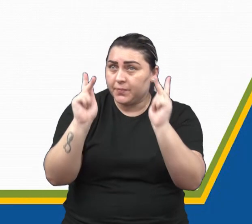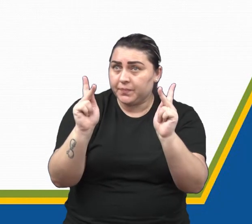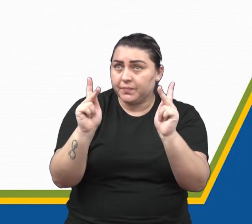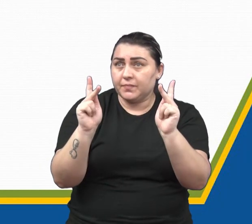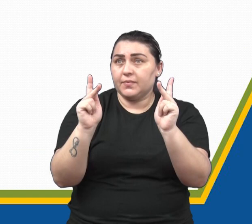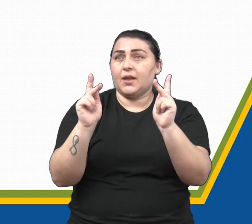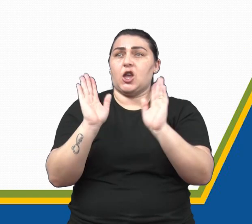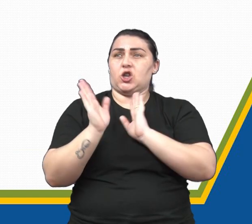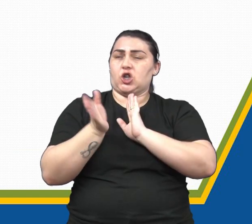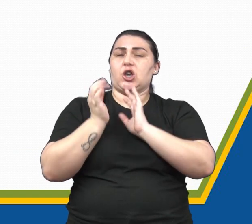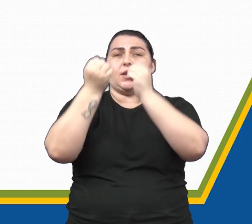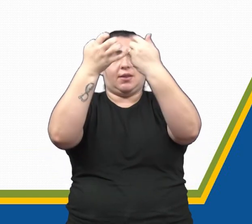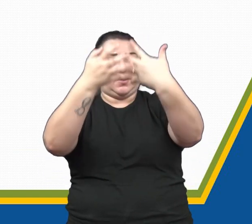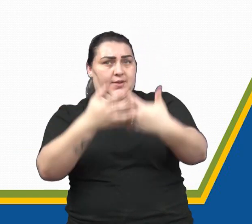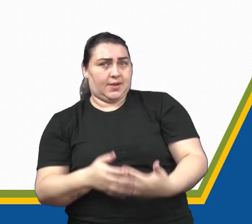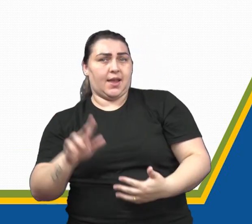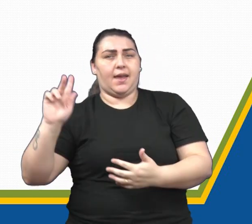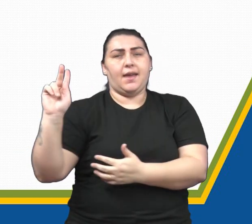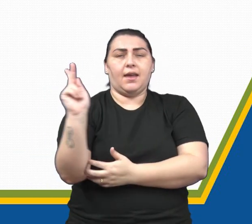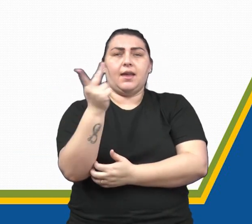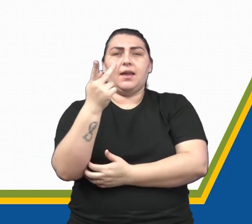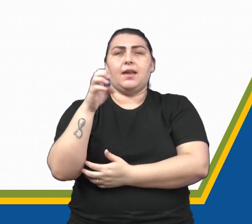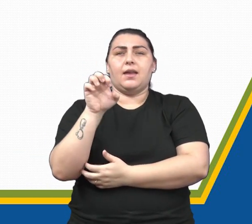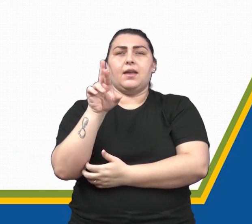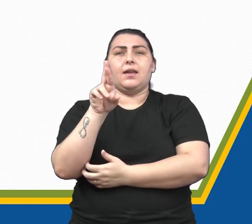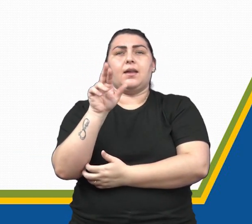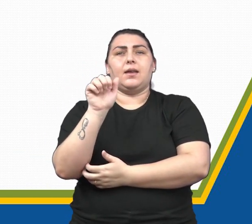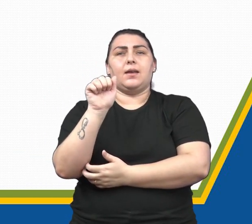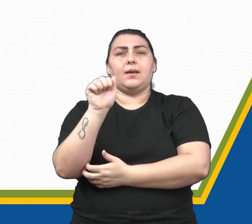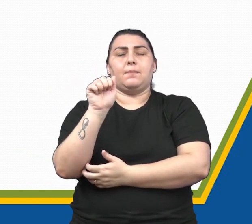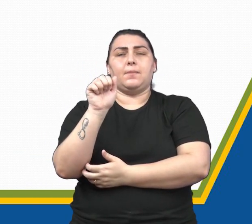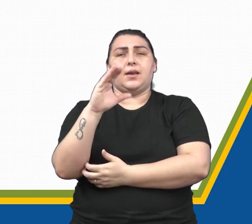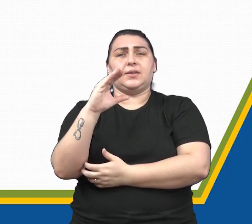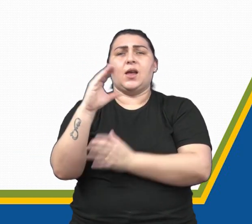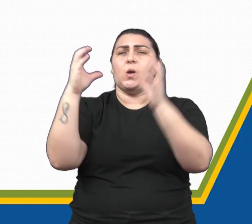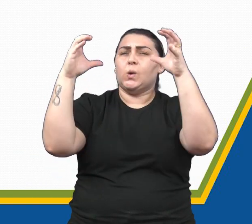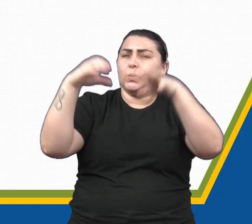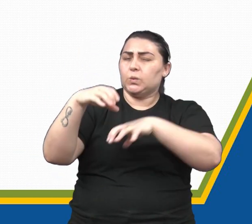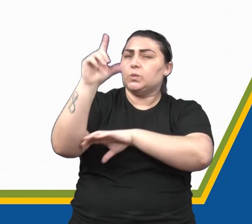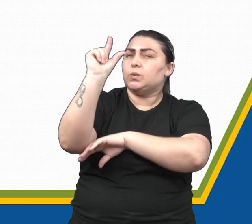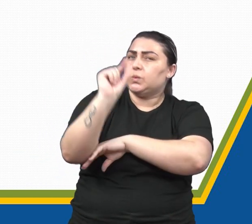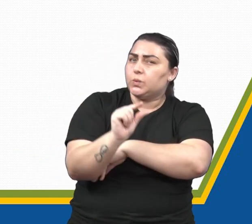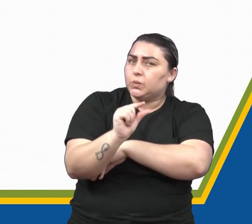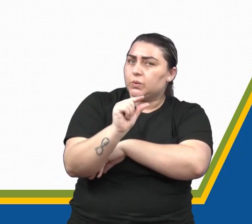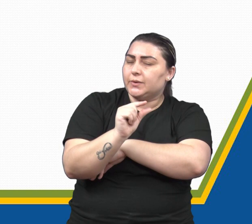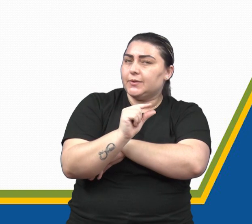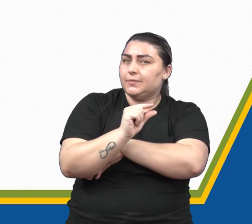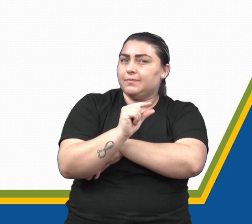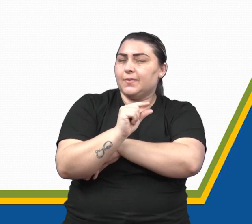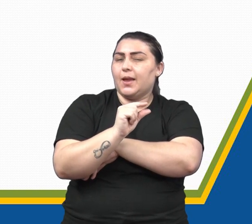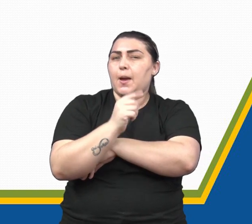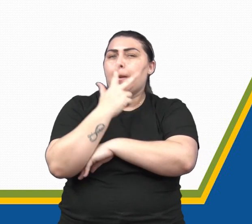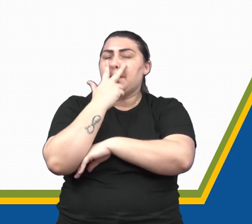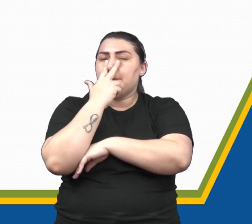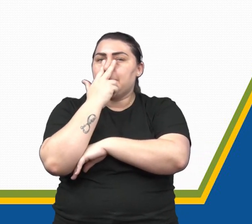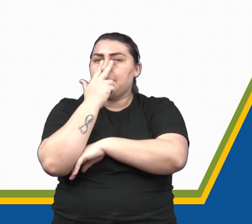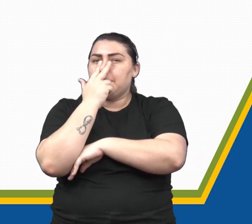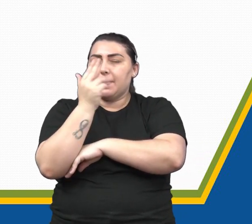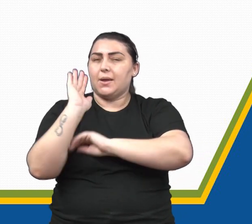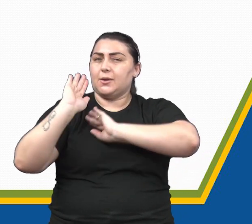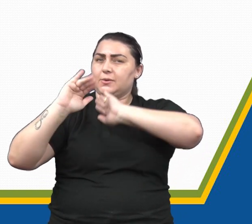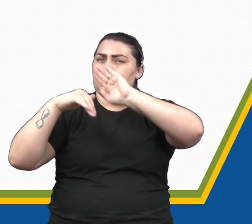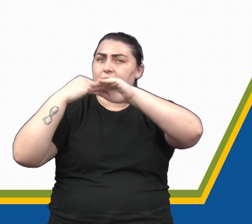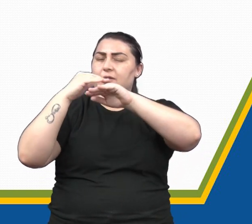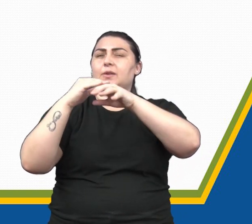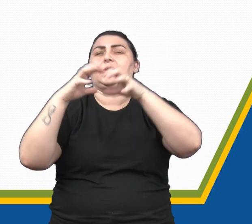As estepes, já tinha falado para vocês, é uma vegetação herbácea, tá? Chove menos, então a estepe é como se fosse já um processo